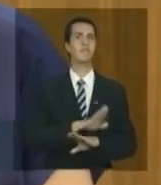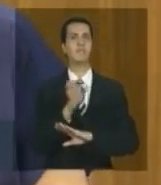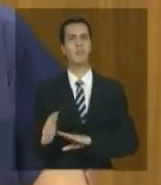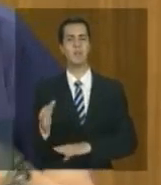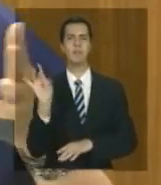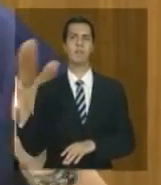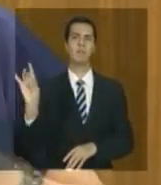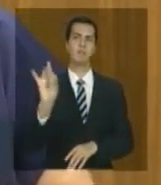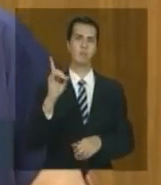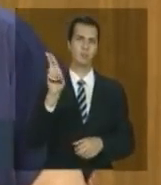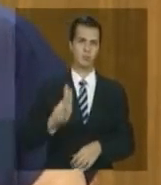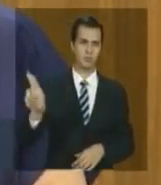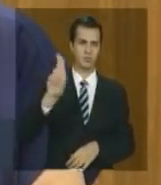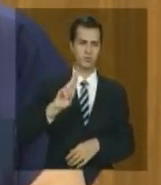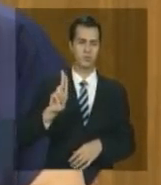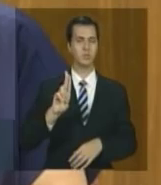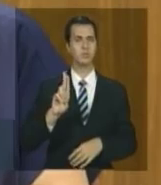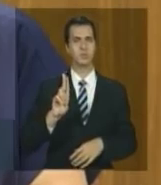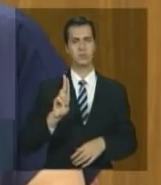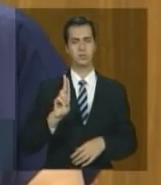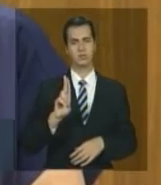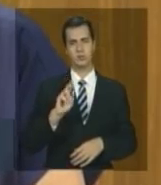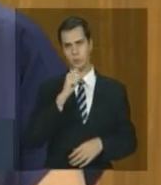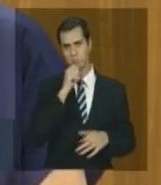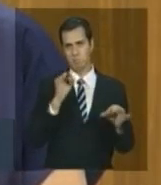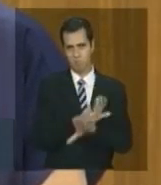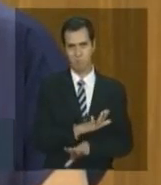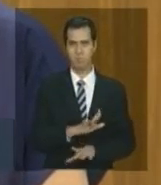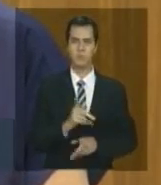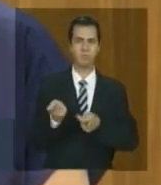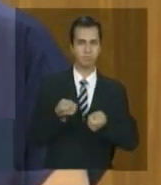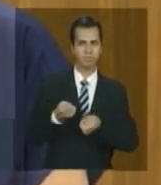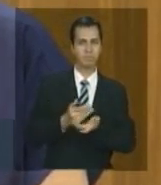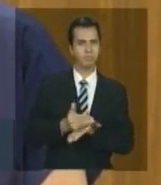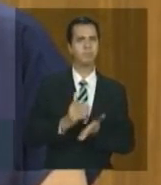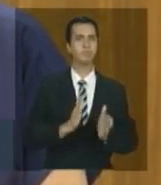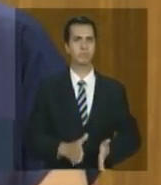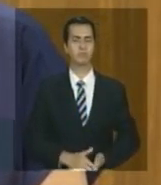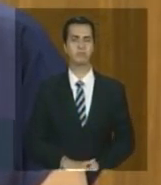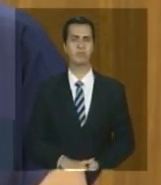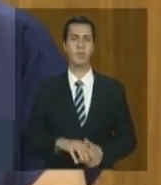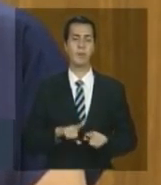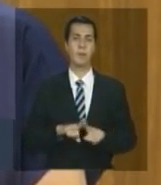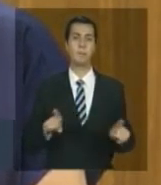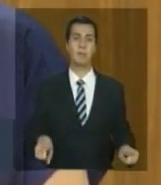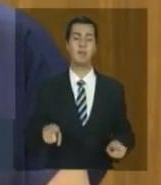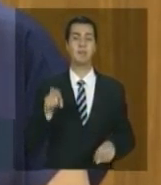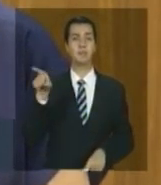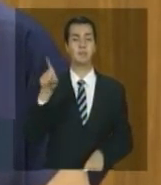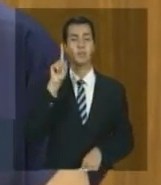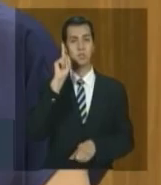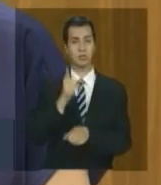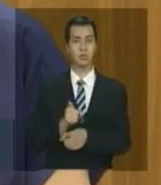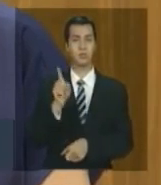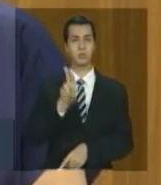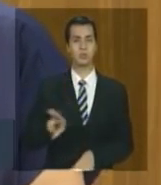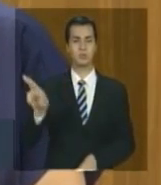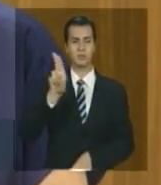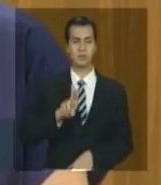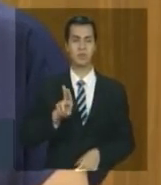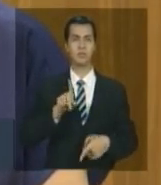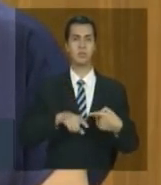dessas instituições ainda estão em negociação. Mas as universidades já identificadas são